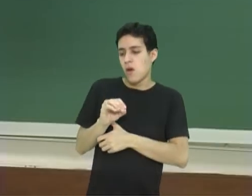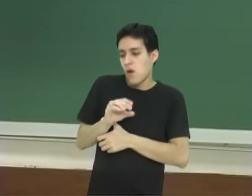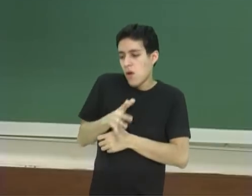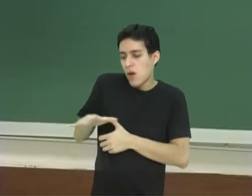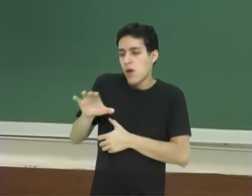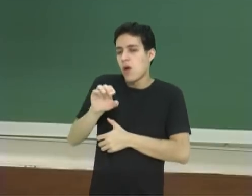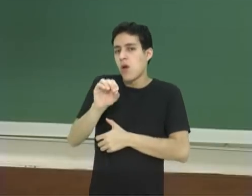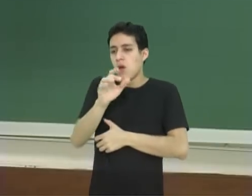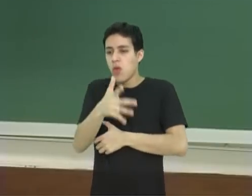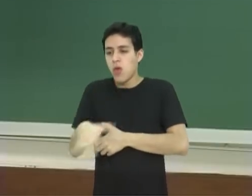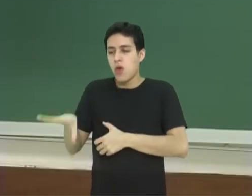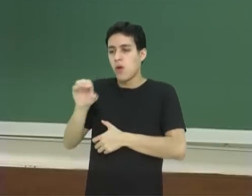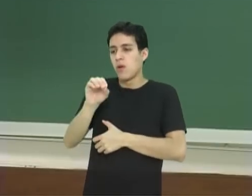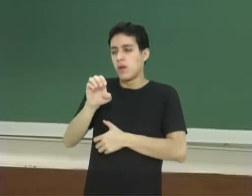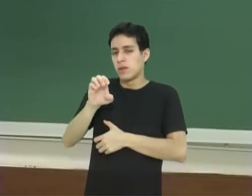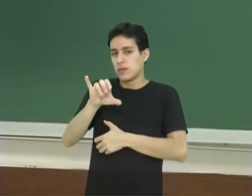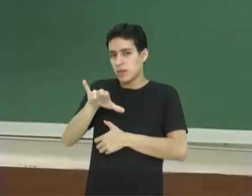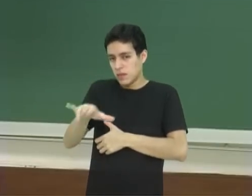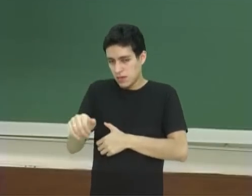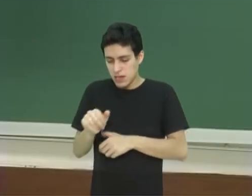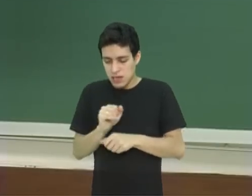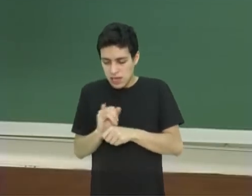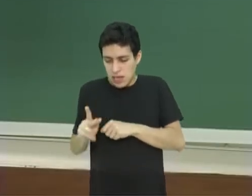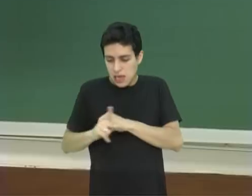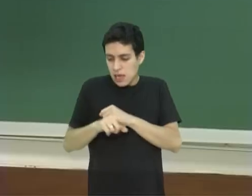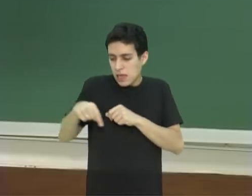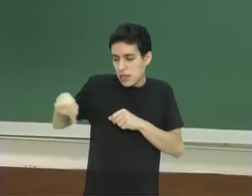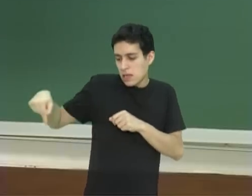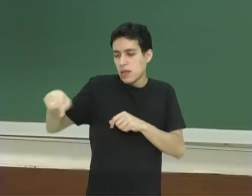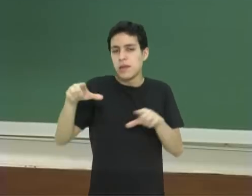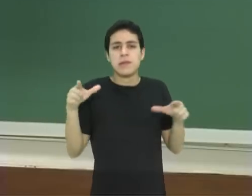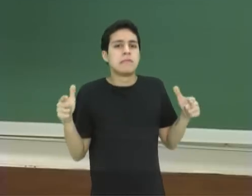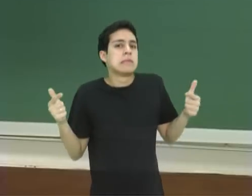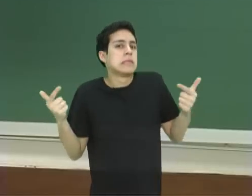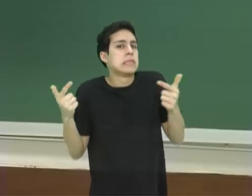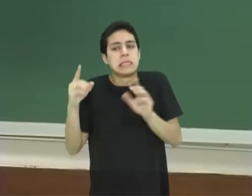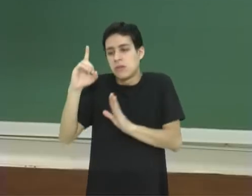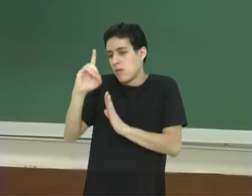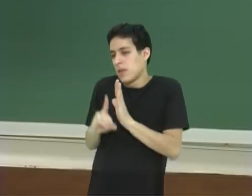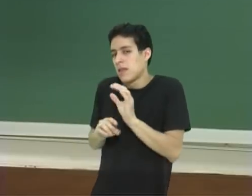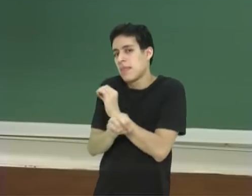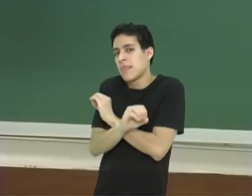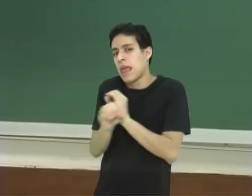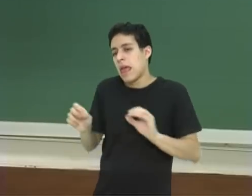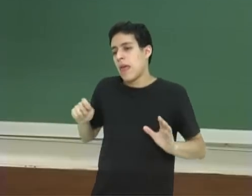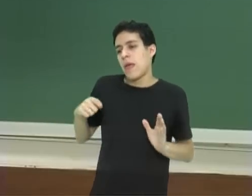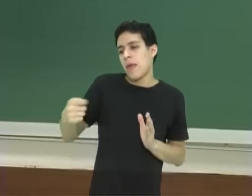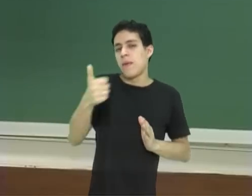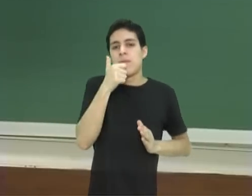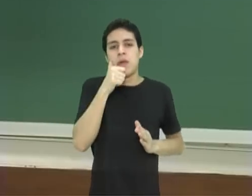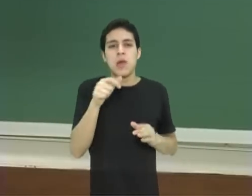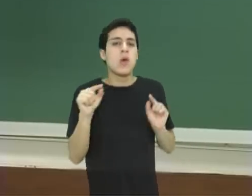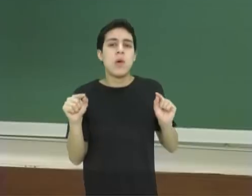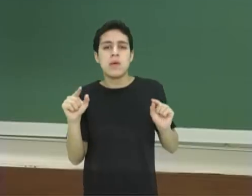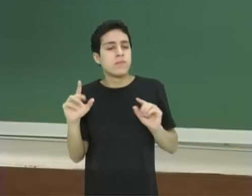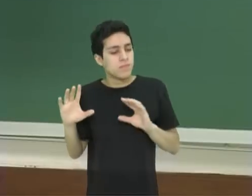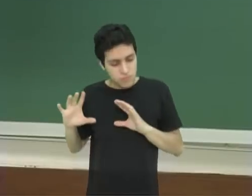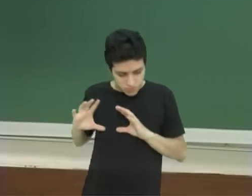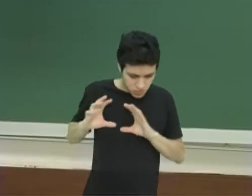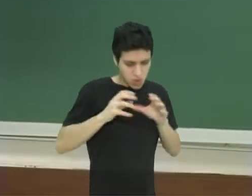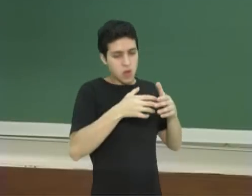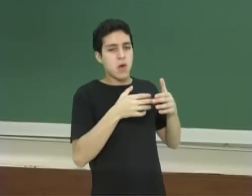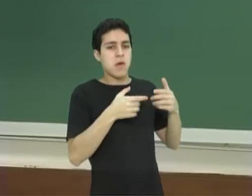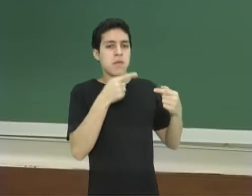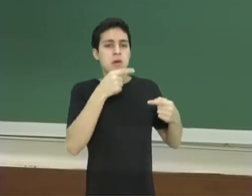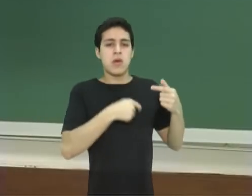Ilhas Salomão, Nuvato, que não existe direito para as mulheres. A política é toda liderada